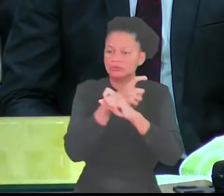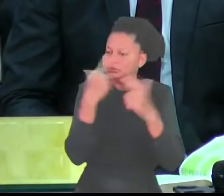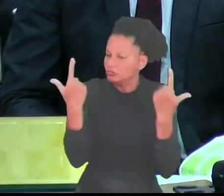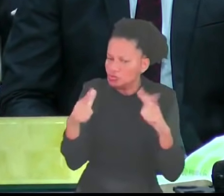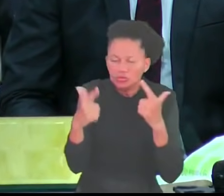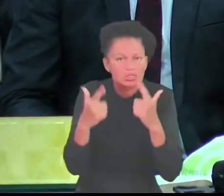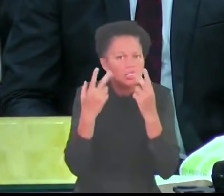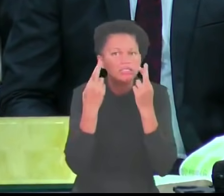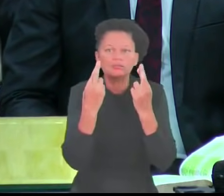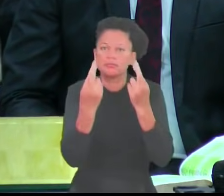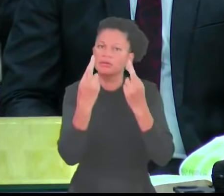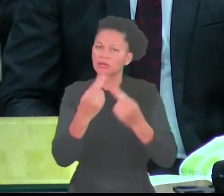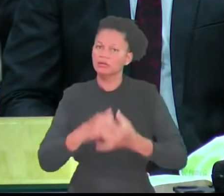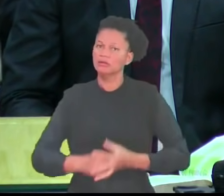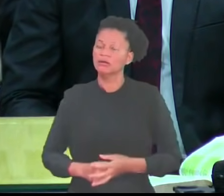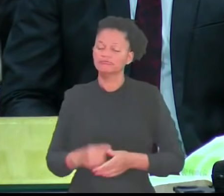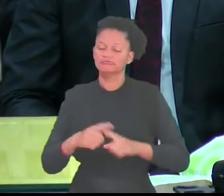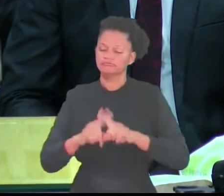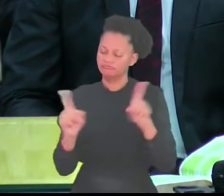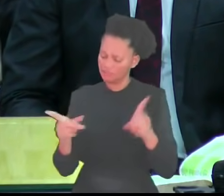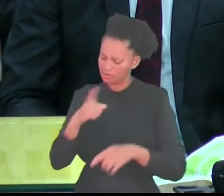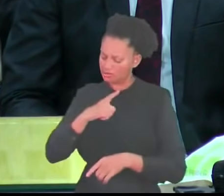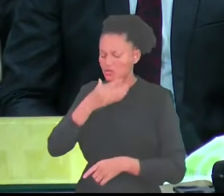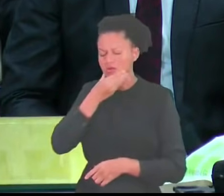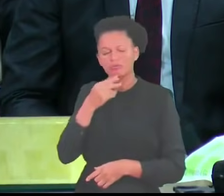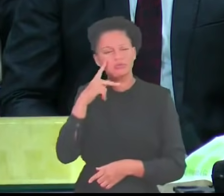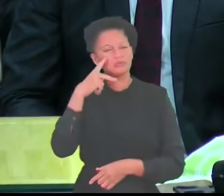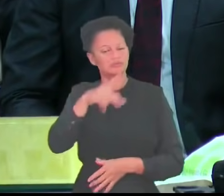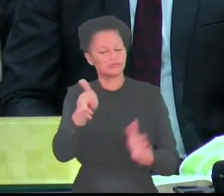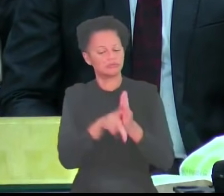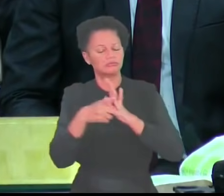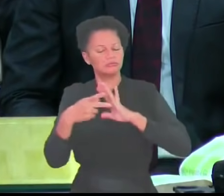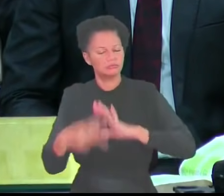esperança. Mas existe profeta na terra.